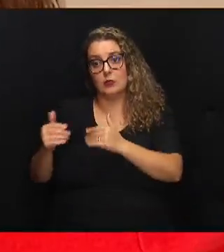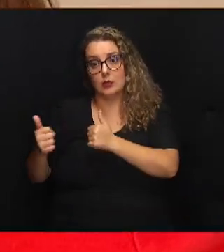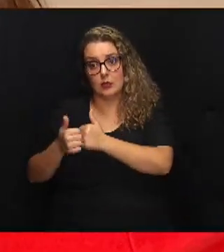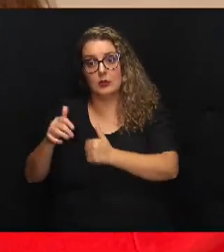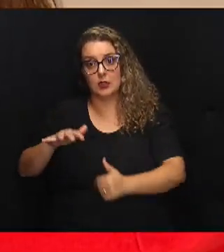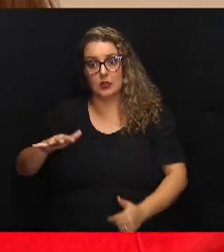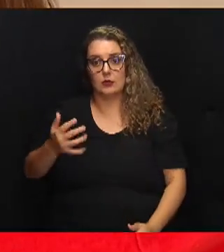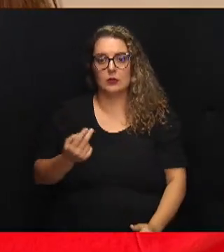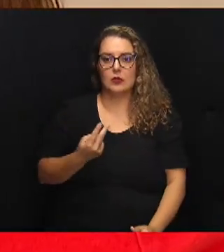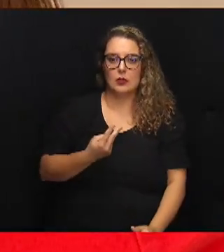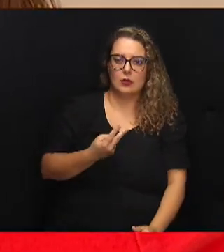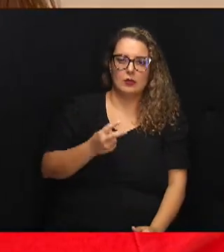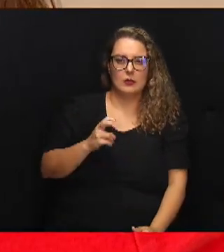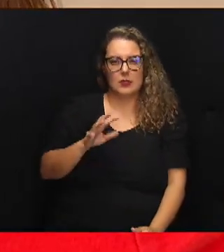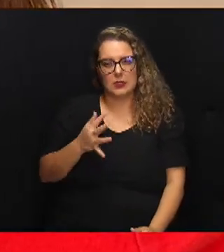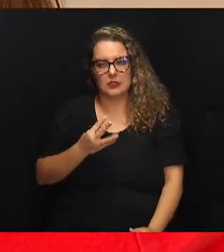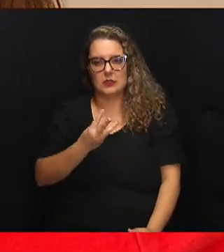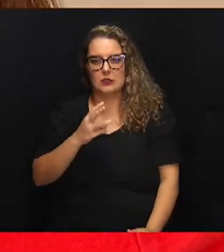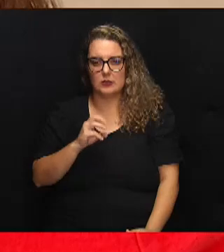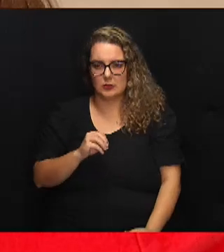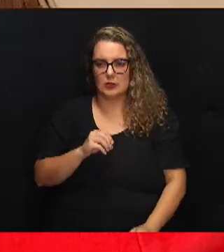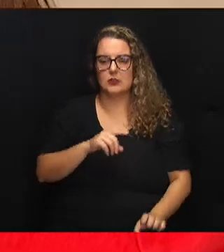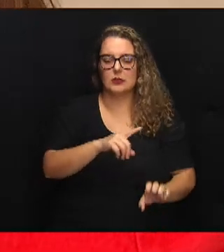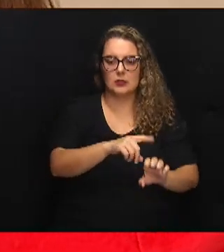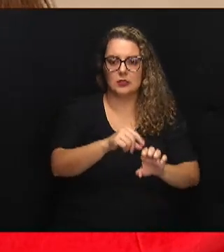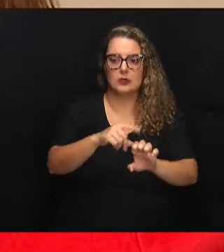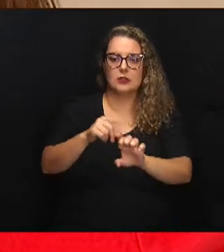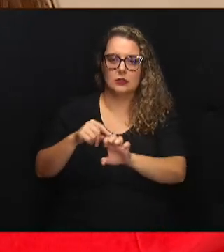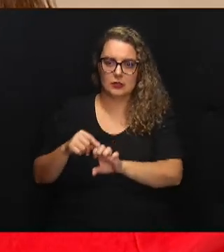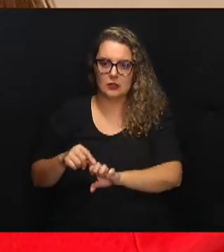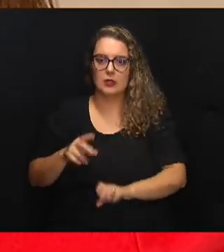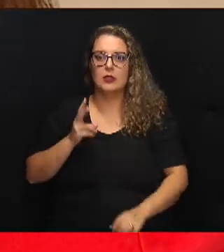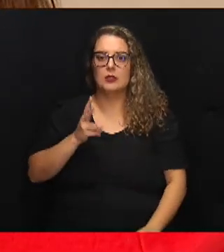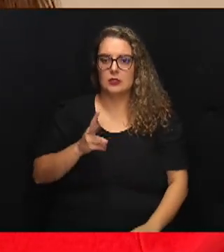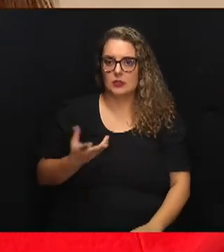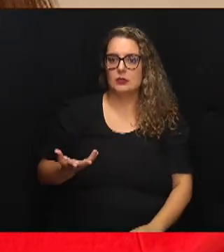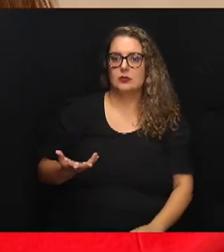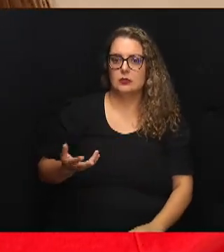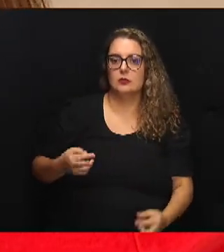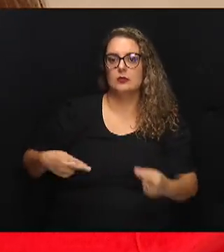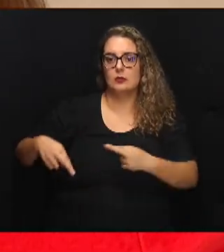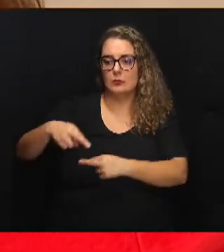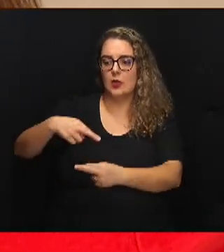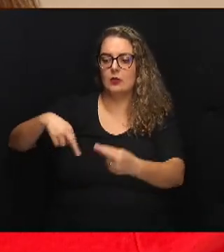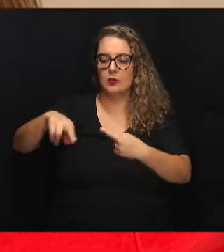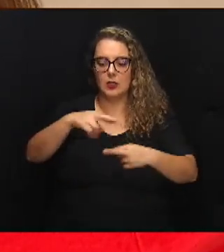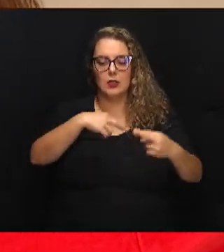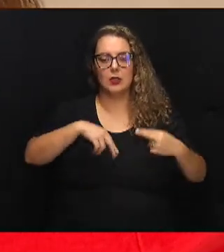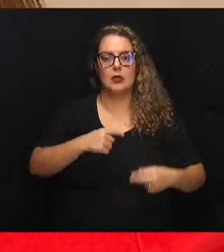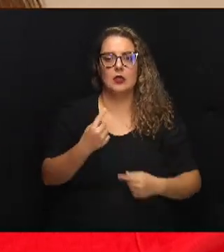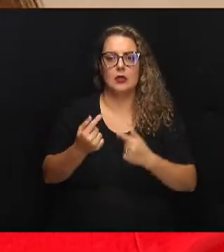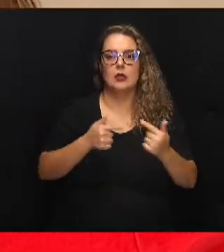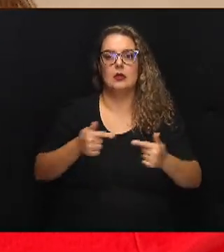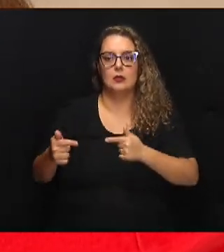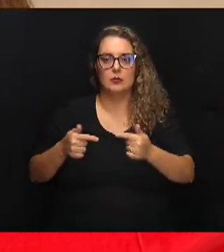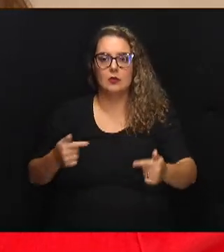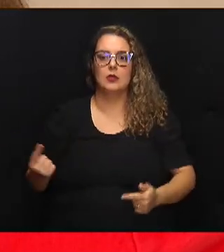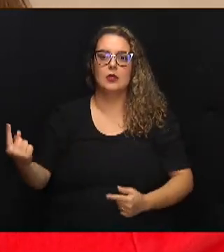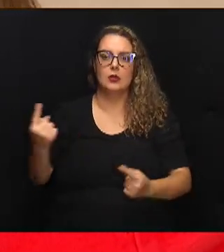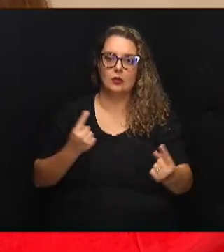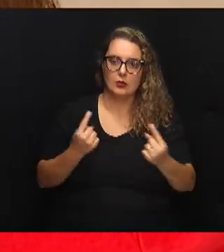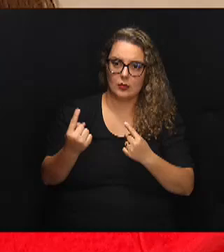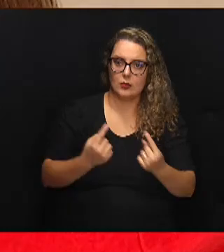De 25 a 30 empreendedores e sempre está rotacionando. Cada semana é um que